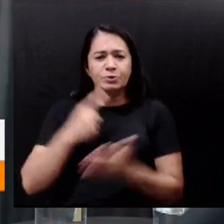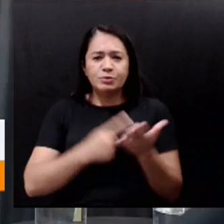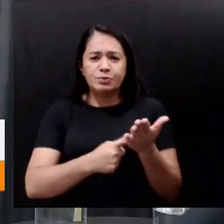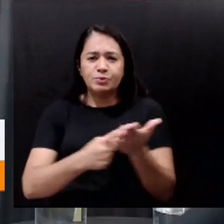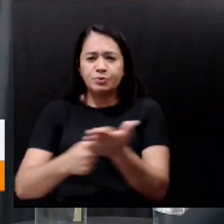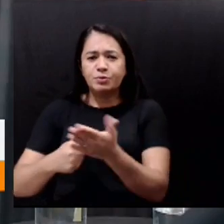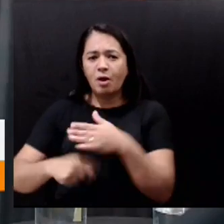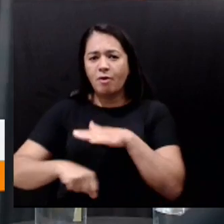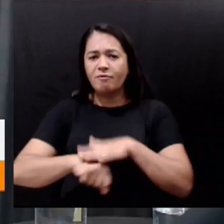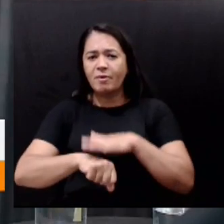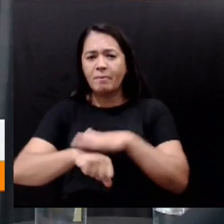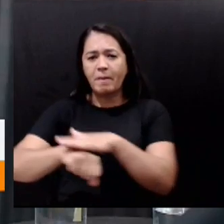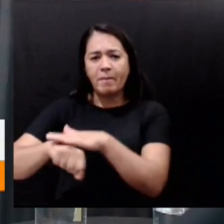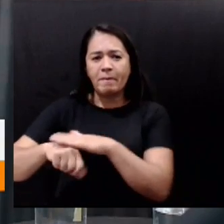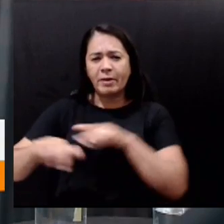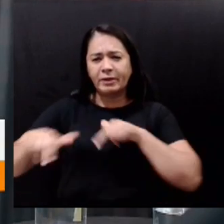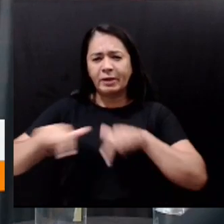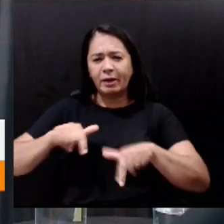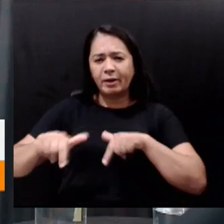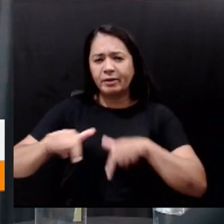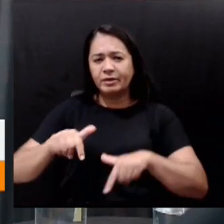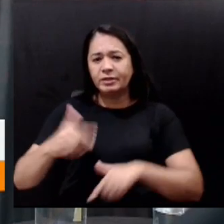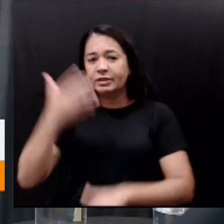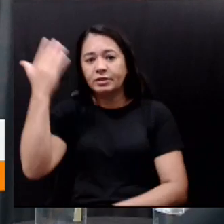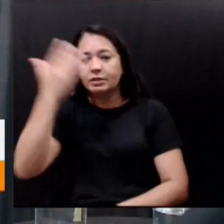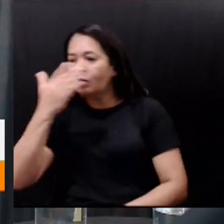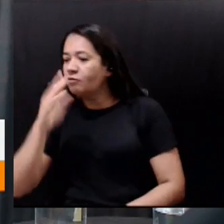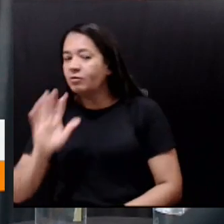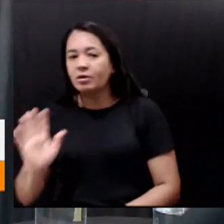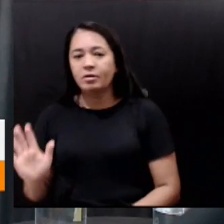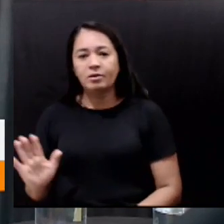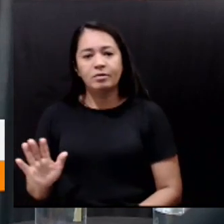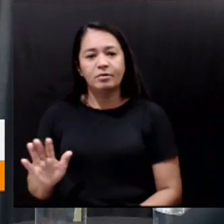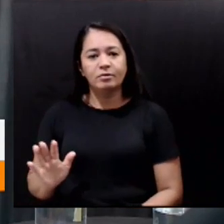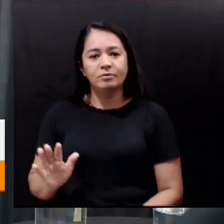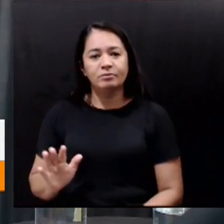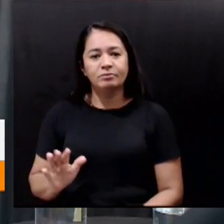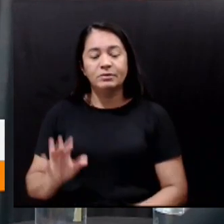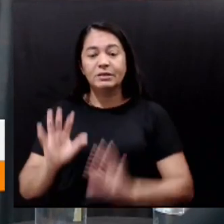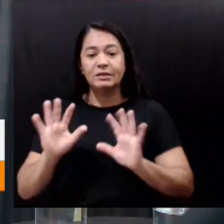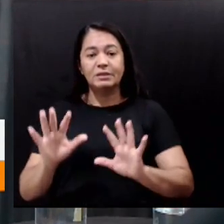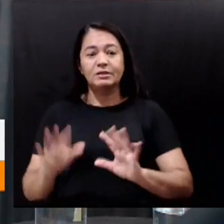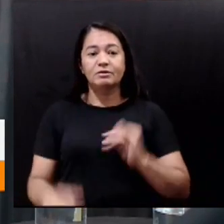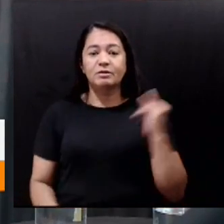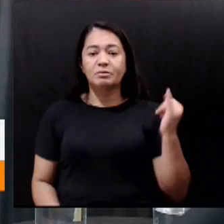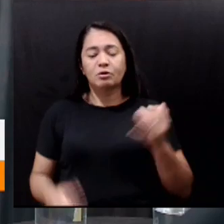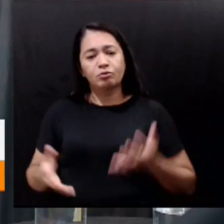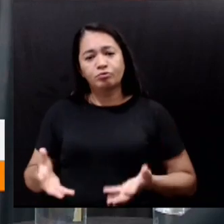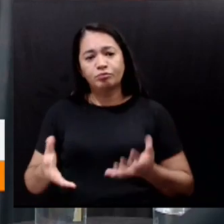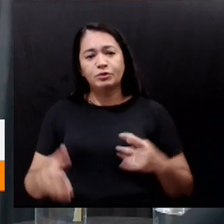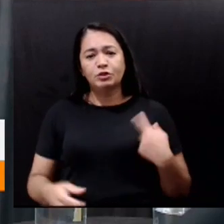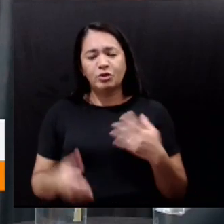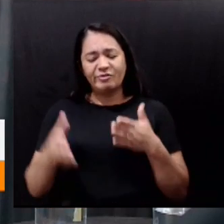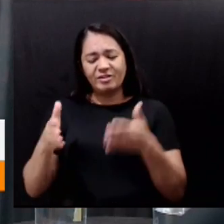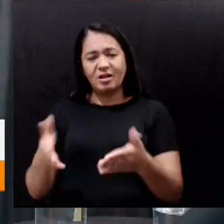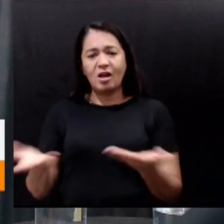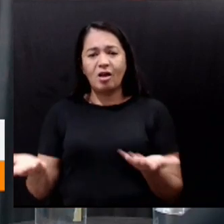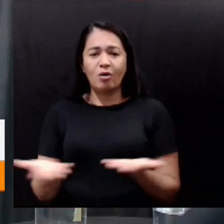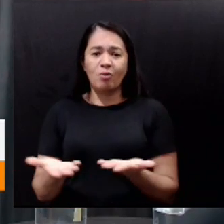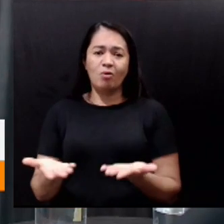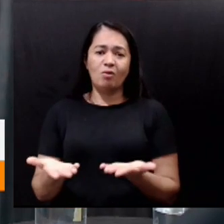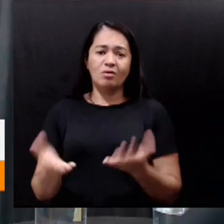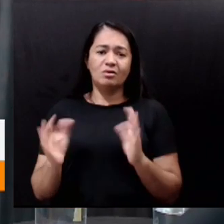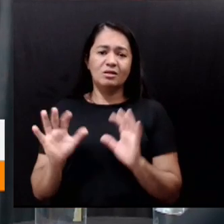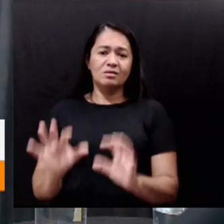automático, trabalho, a gente não vê o que está na nossa frente, né? Então, eu acho que esse é um ponto também que contribui para a gente chegar aonde a gente está nessa situação hoje. Difícil